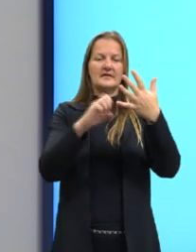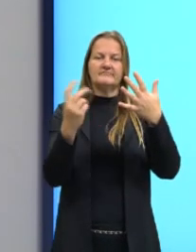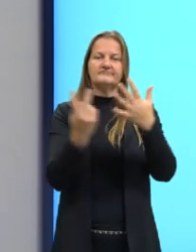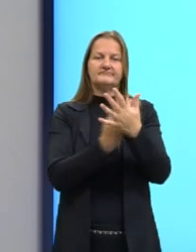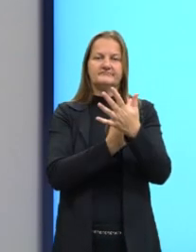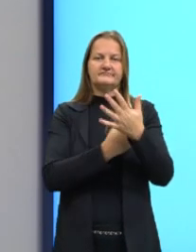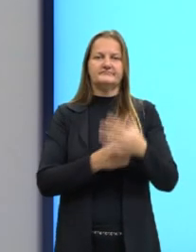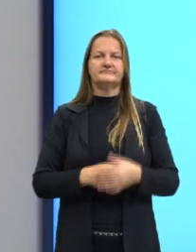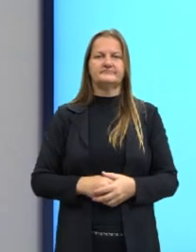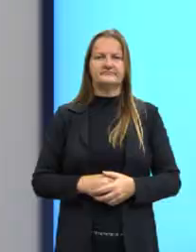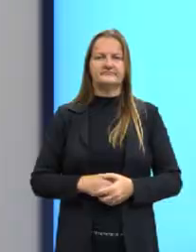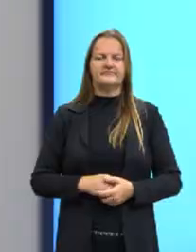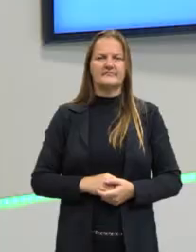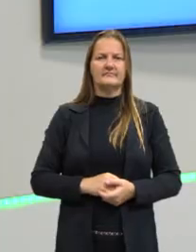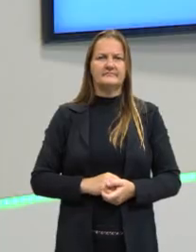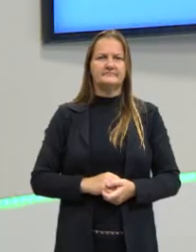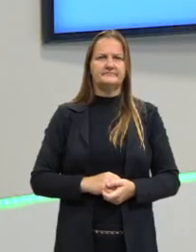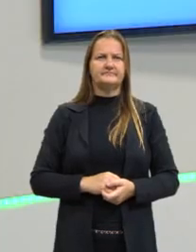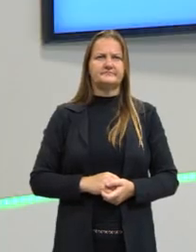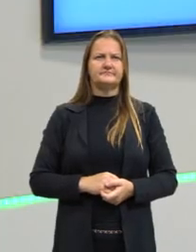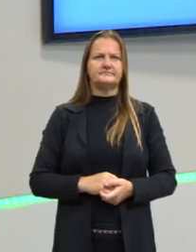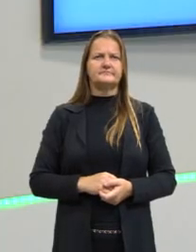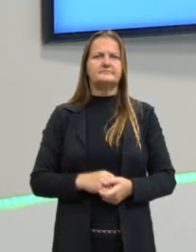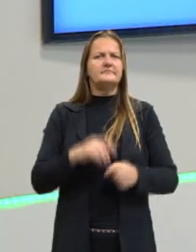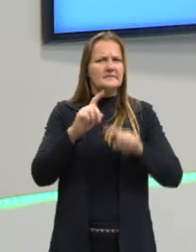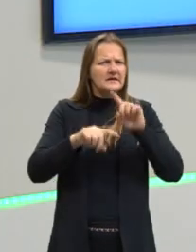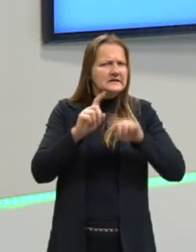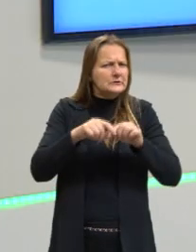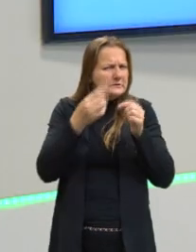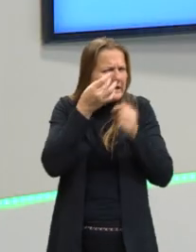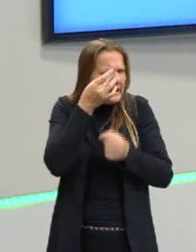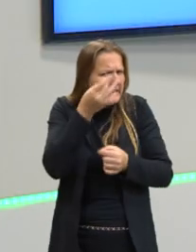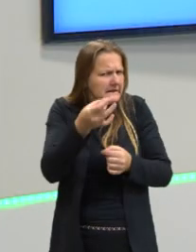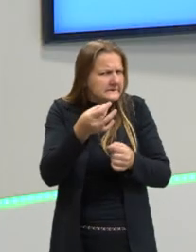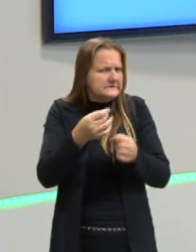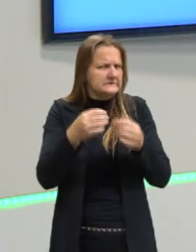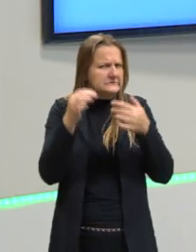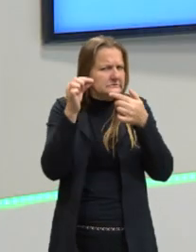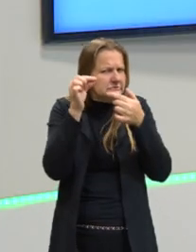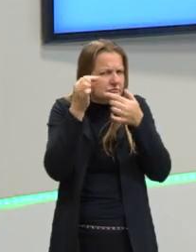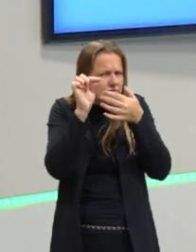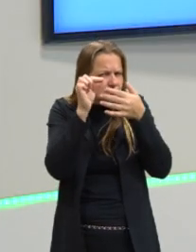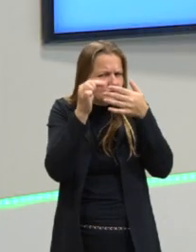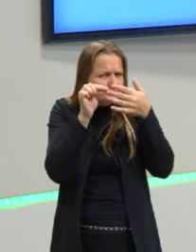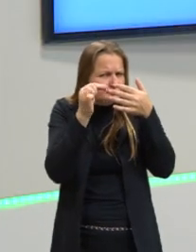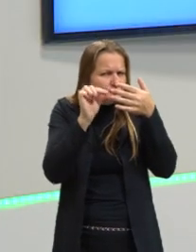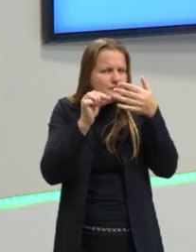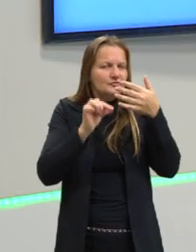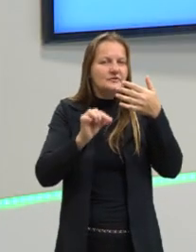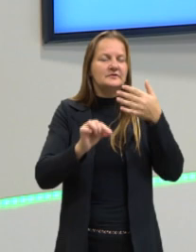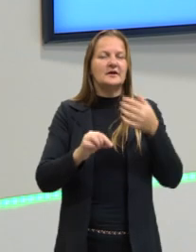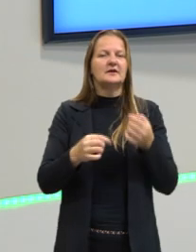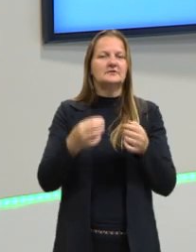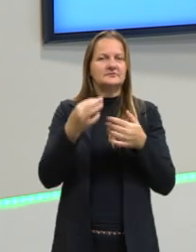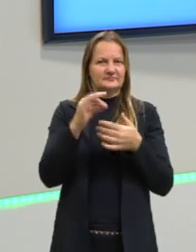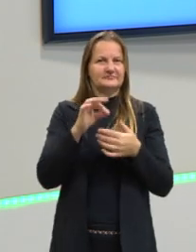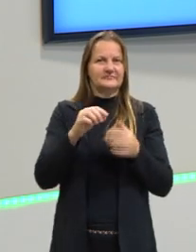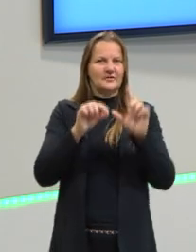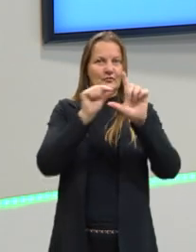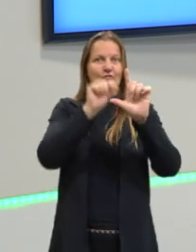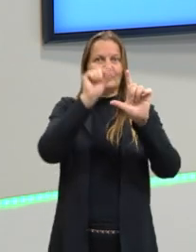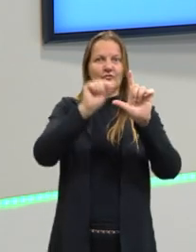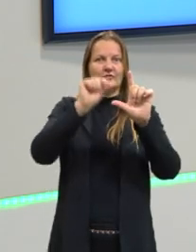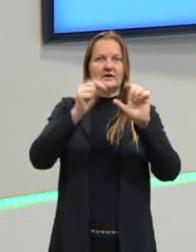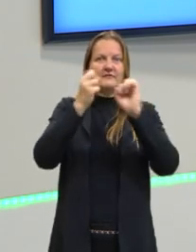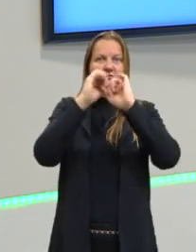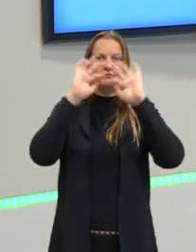tá aí a resposta Vocês não tem que é um exercício que de mana muita interpretação e principalmente uma família bom então uma